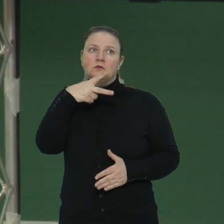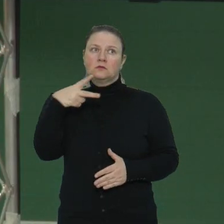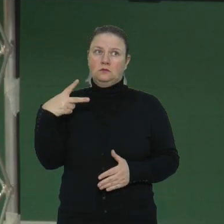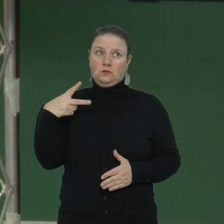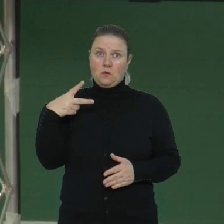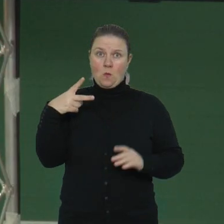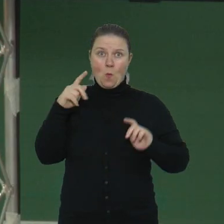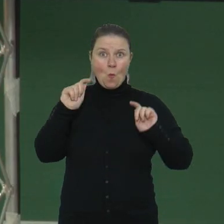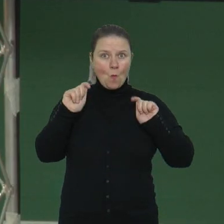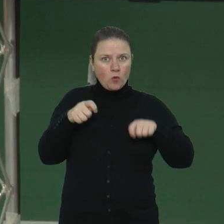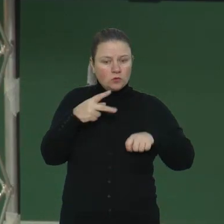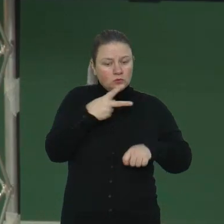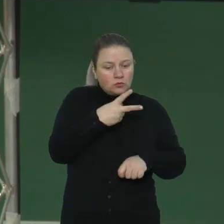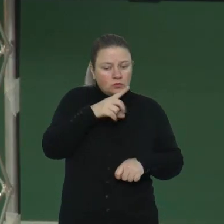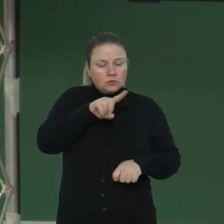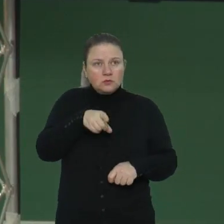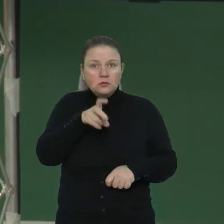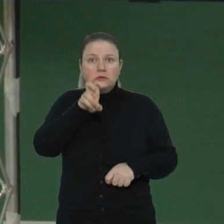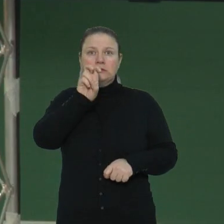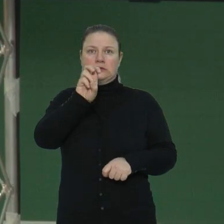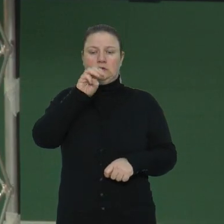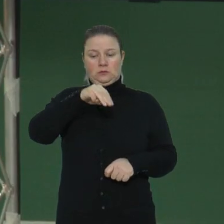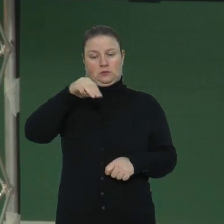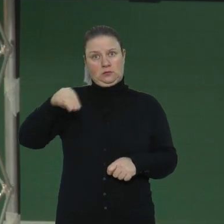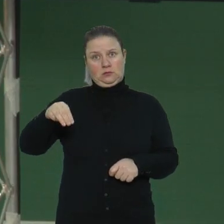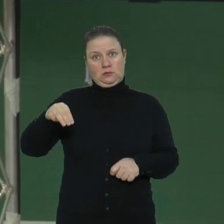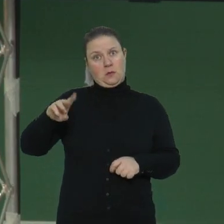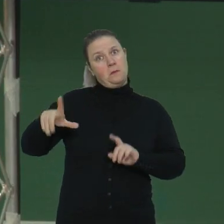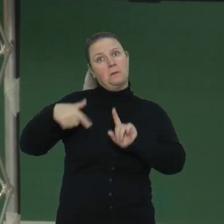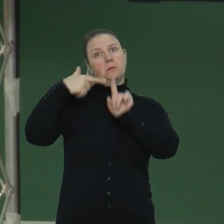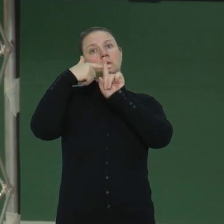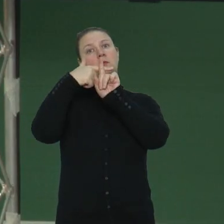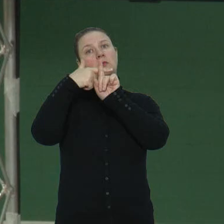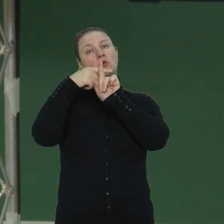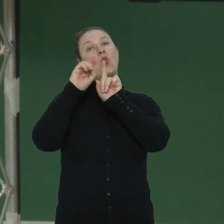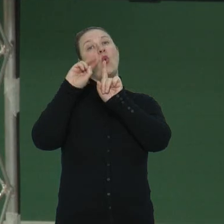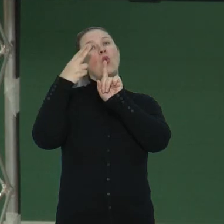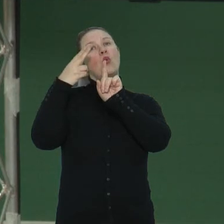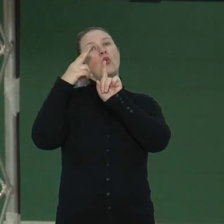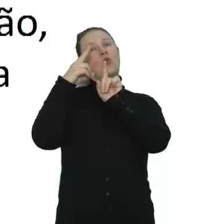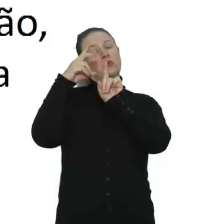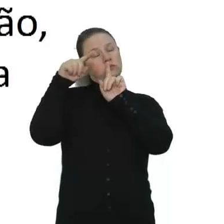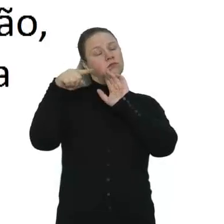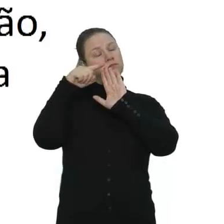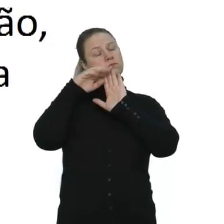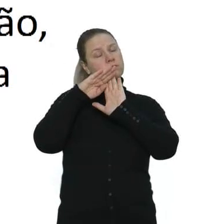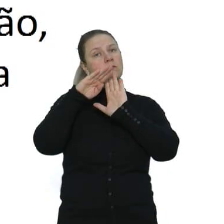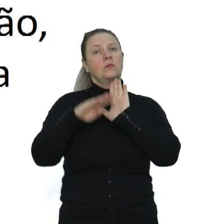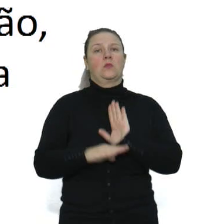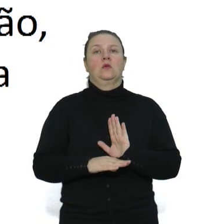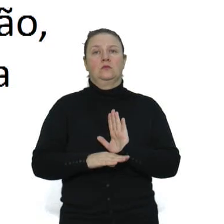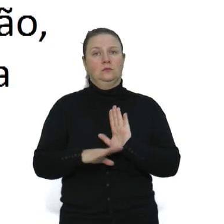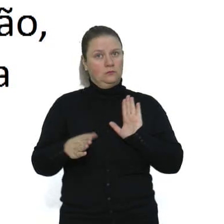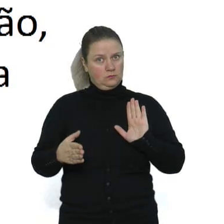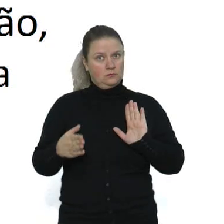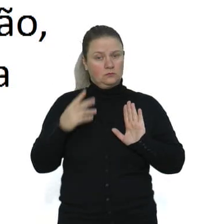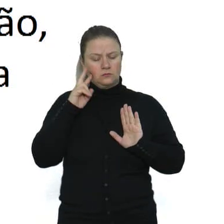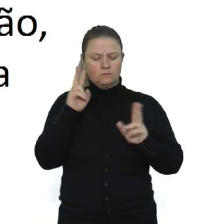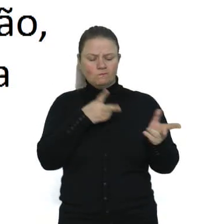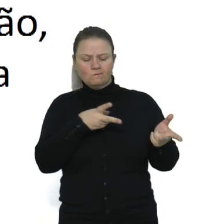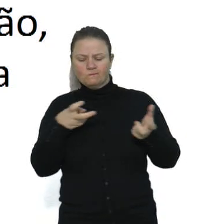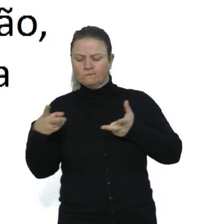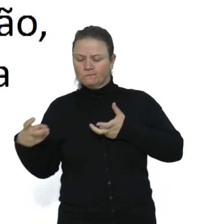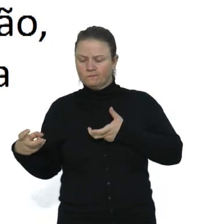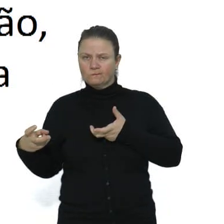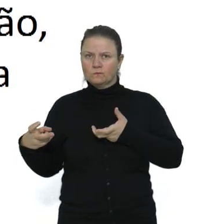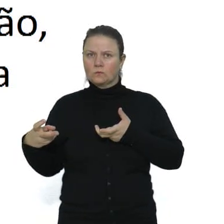de erro, ou para mais ou para menos. Encontre uma inequação modular que molde essa